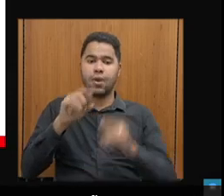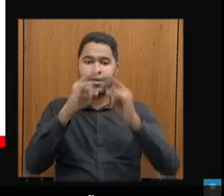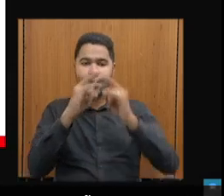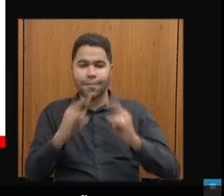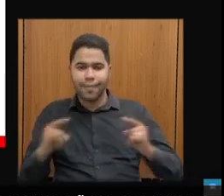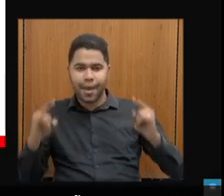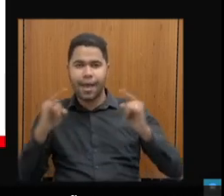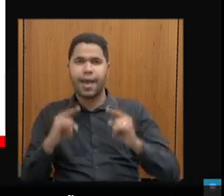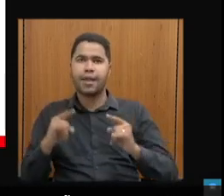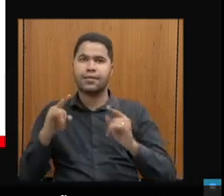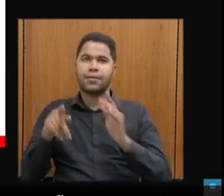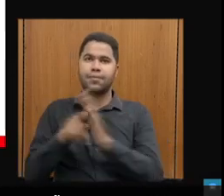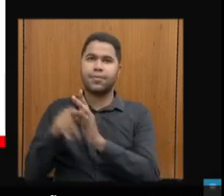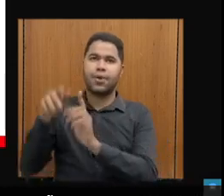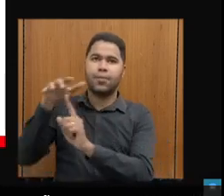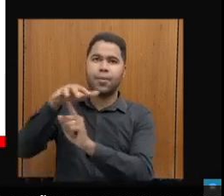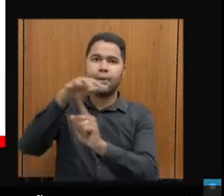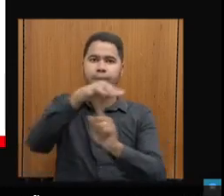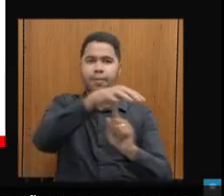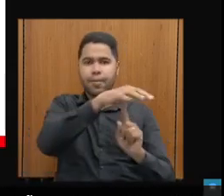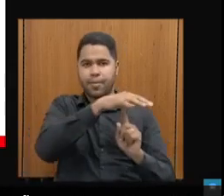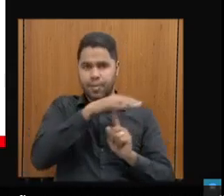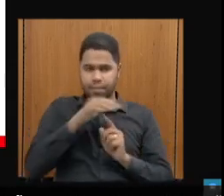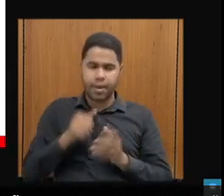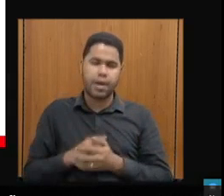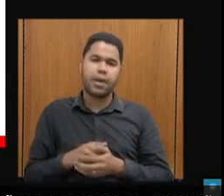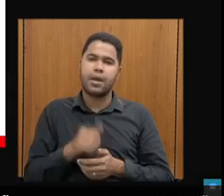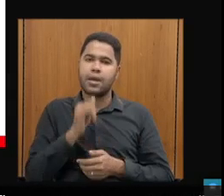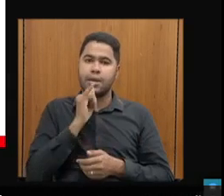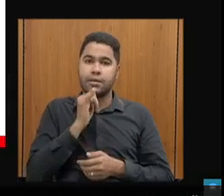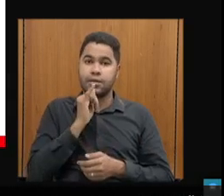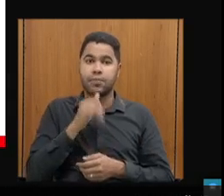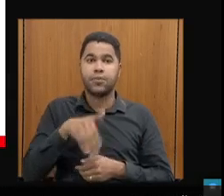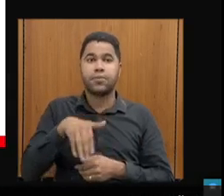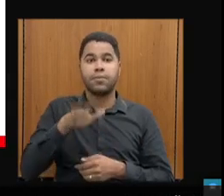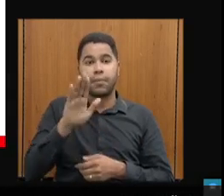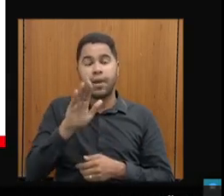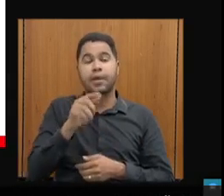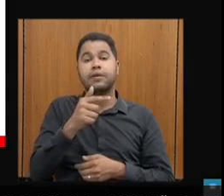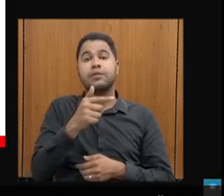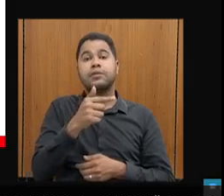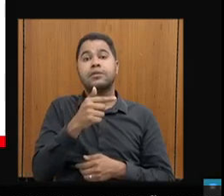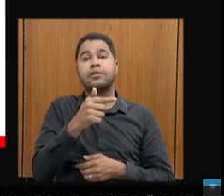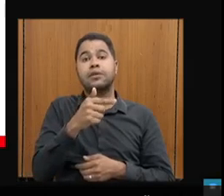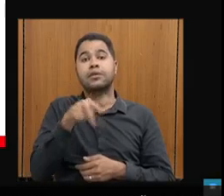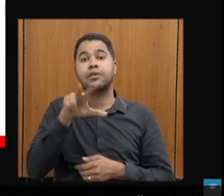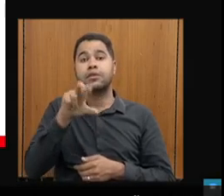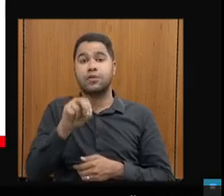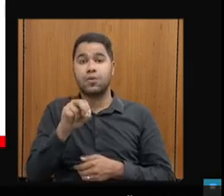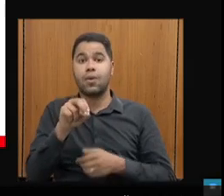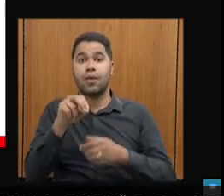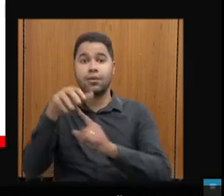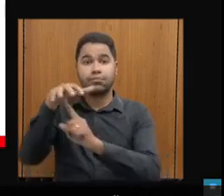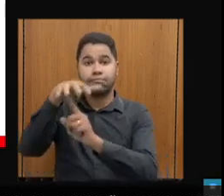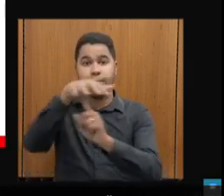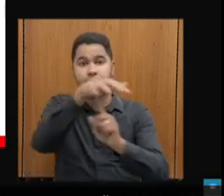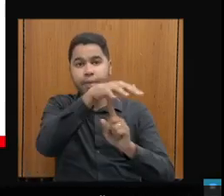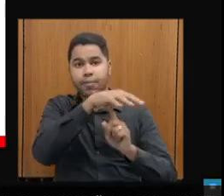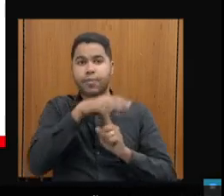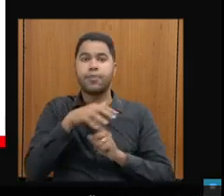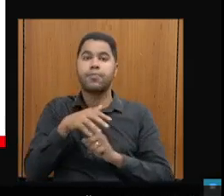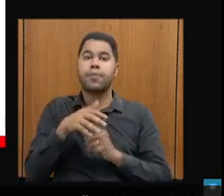As feiras regionais né então nós temos por exemplo é mais de 700 quase 750 barrado zoados